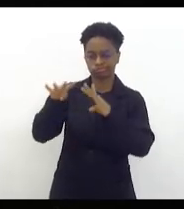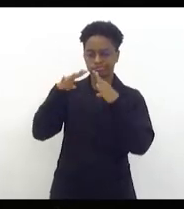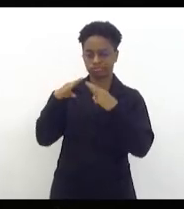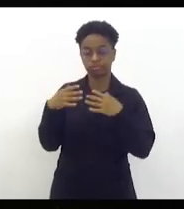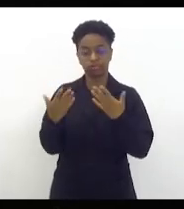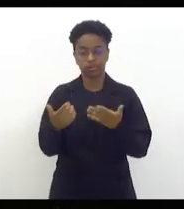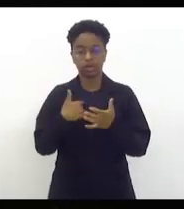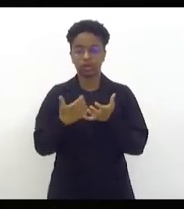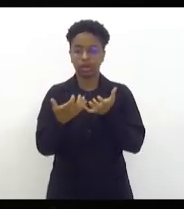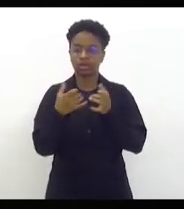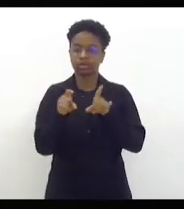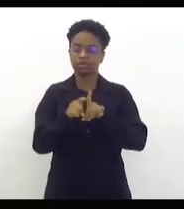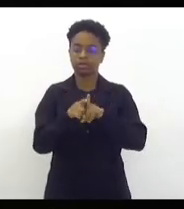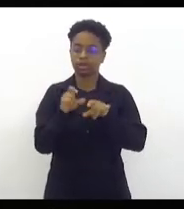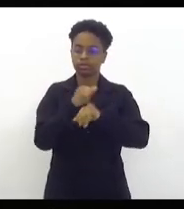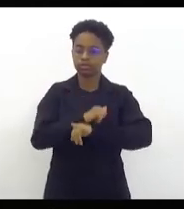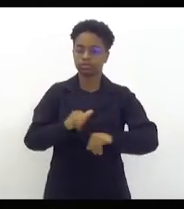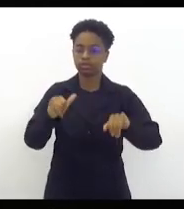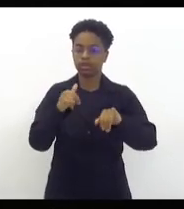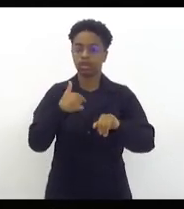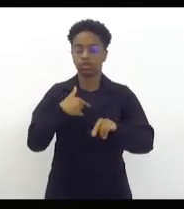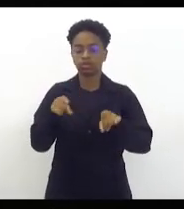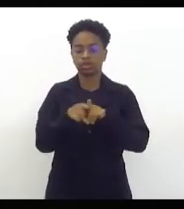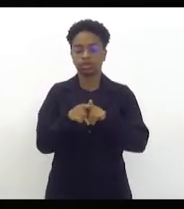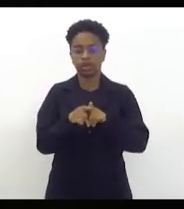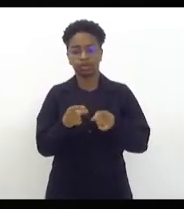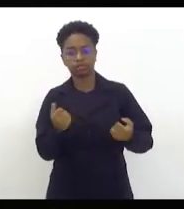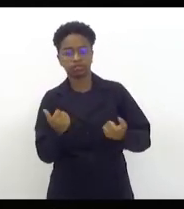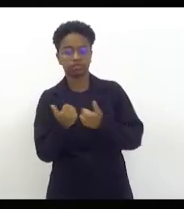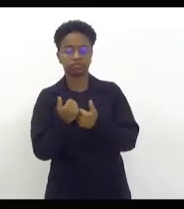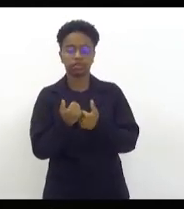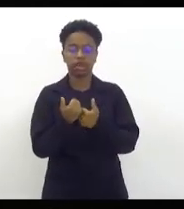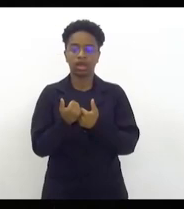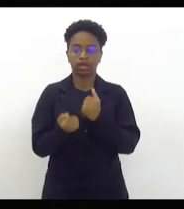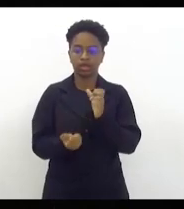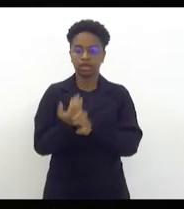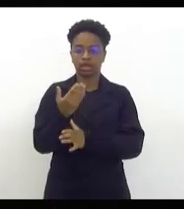queria, inclusive, falar que também sou coautora da indicação